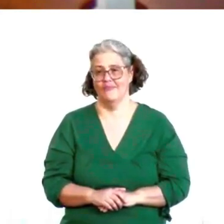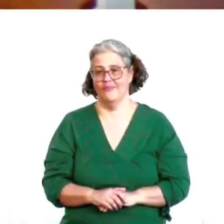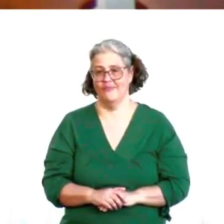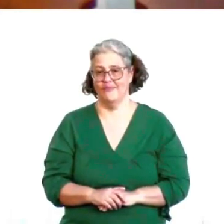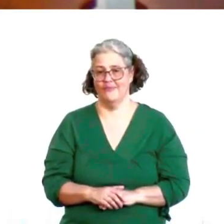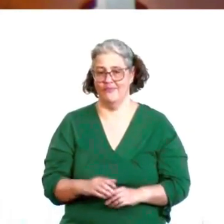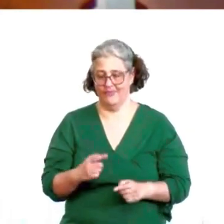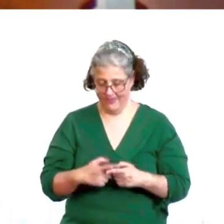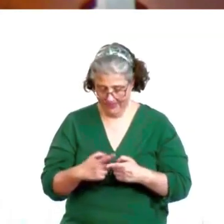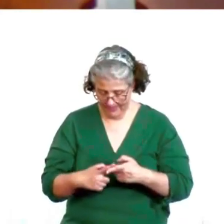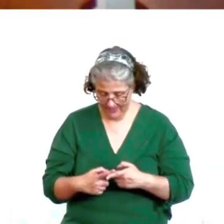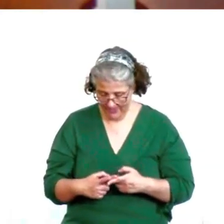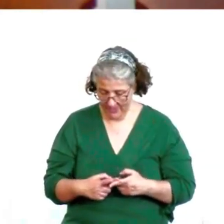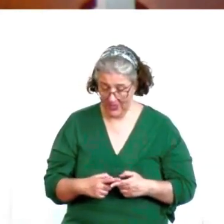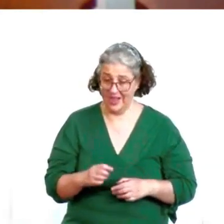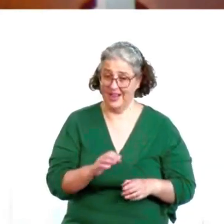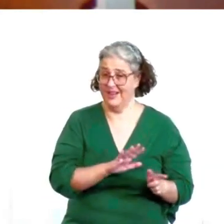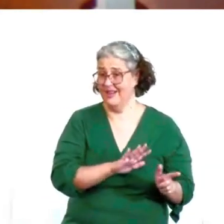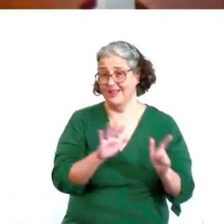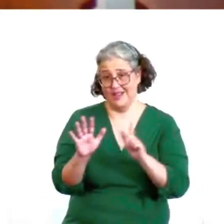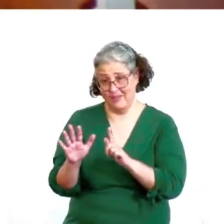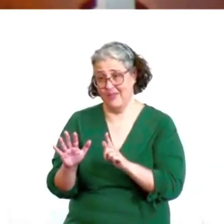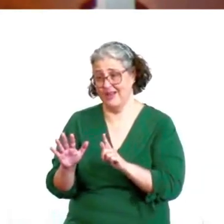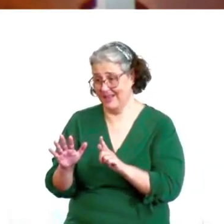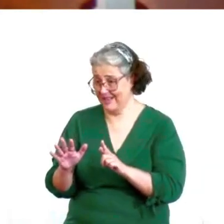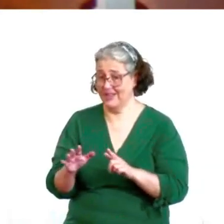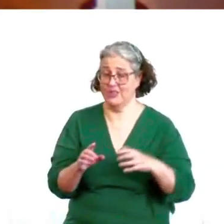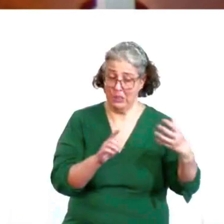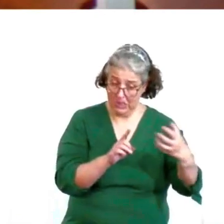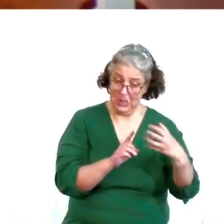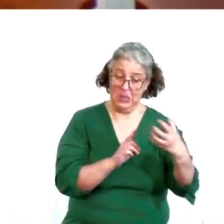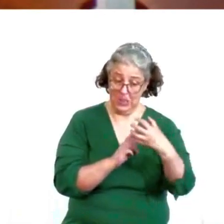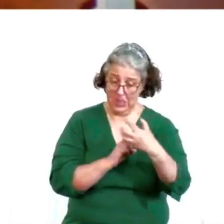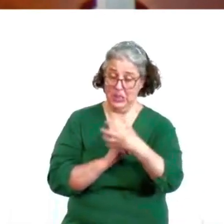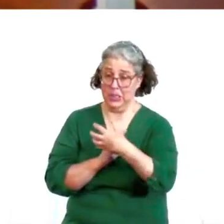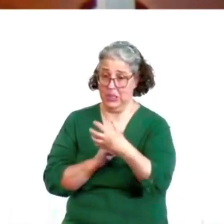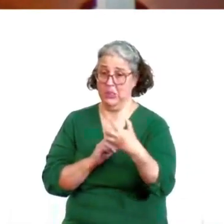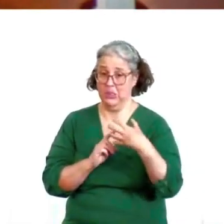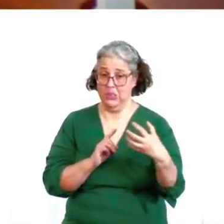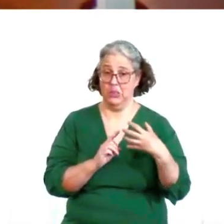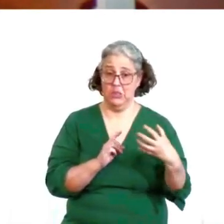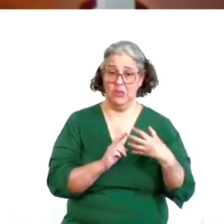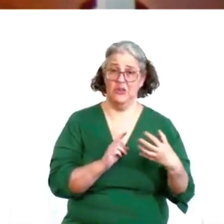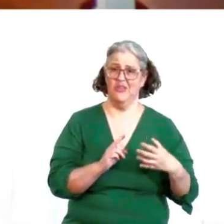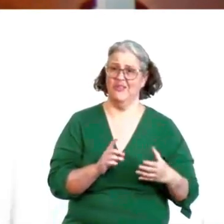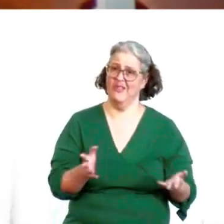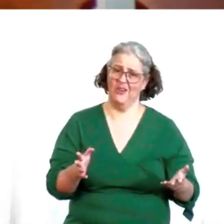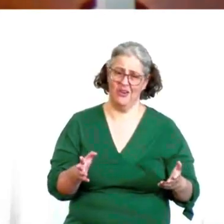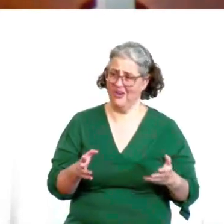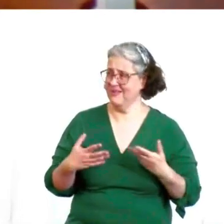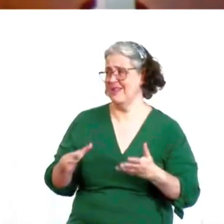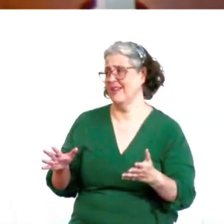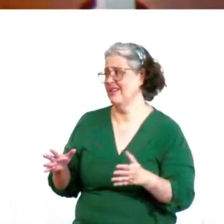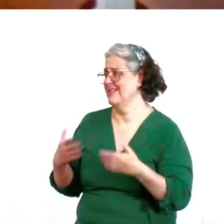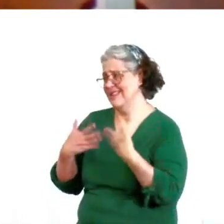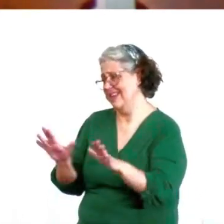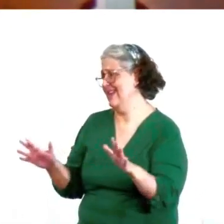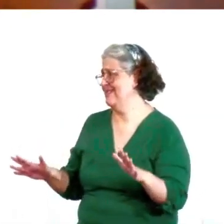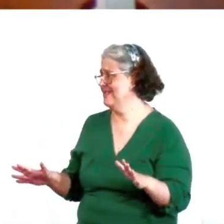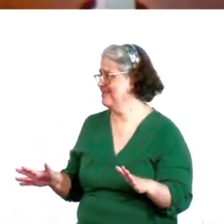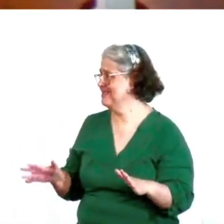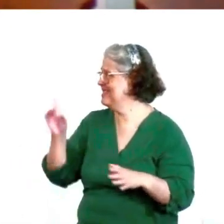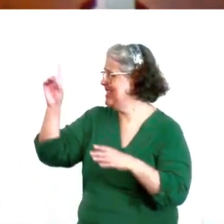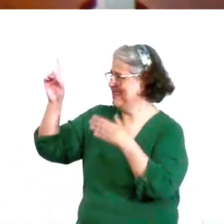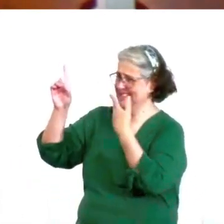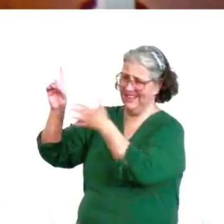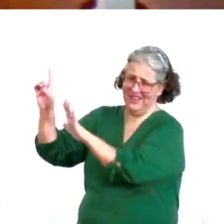Porque durante a semana nós estamos sendo bombardeados de pessoas dizendo: deixa esse Deus escreva a sua história.